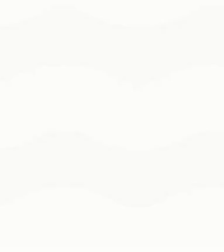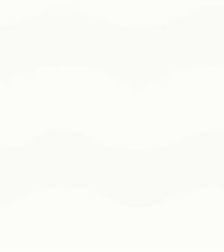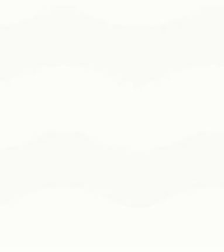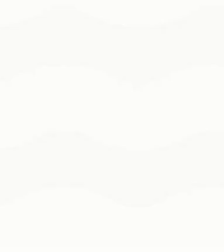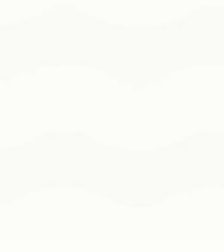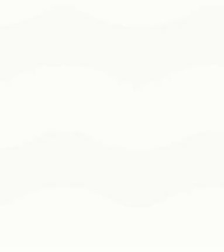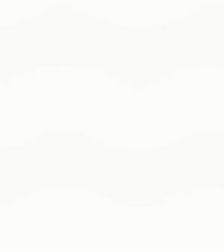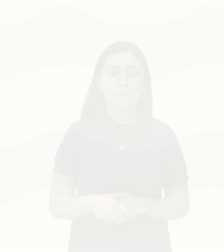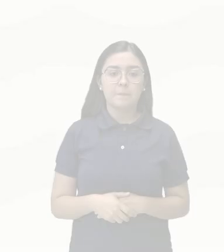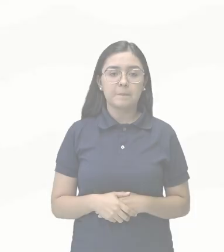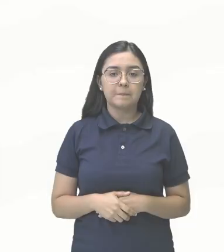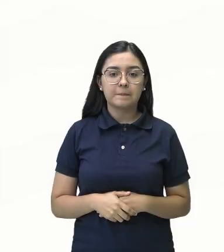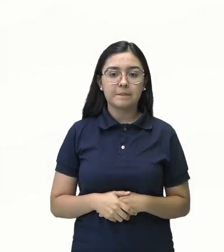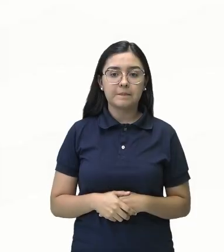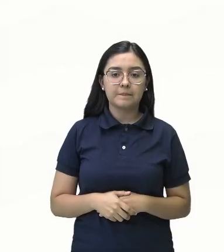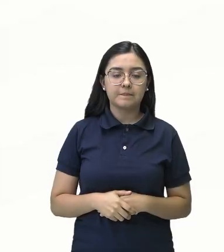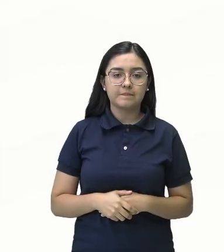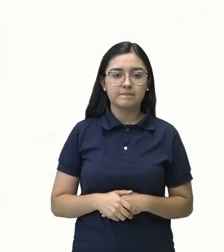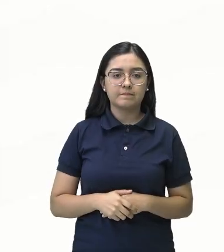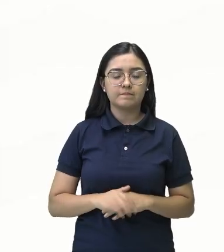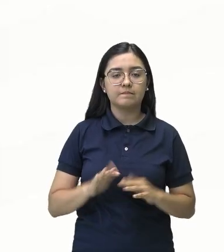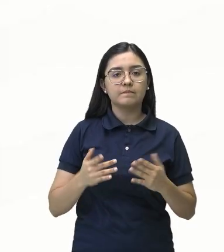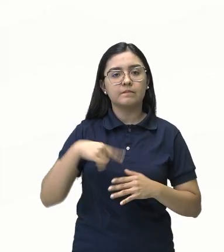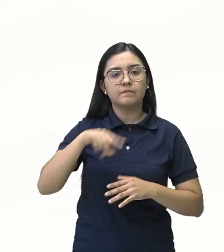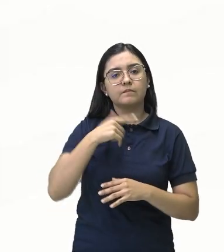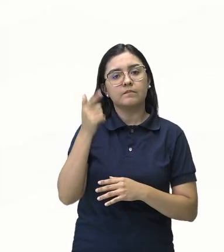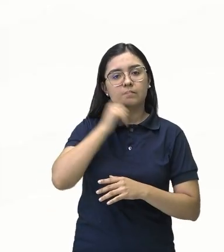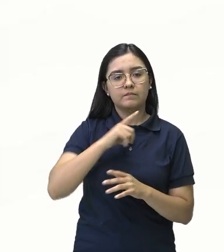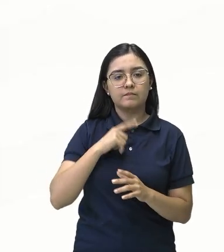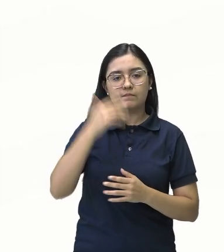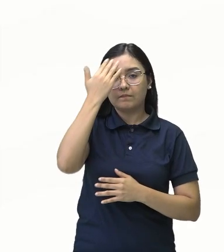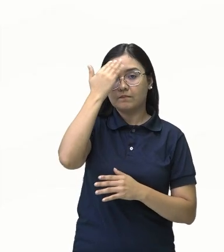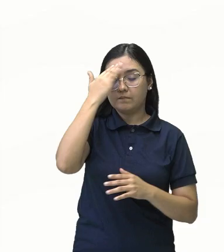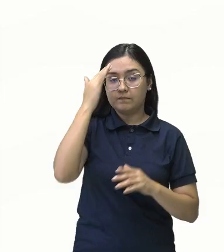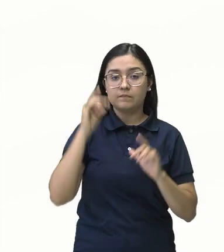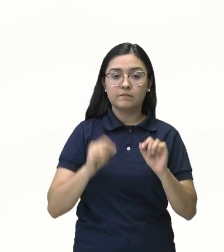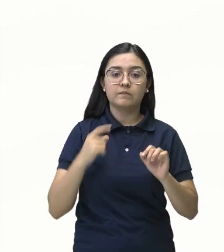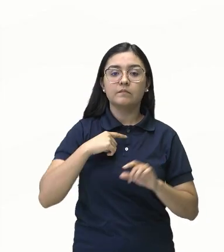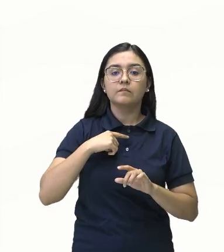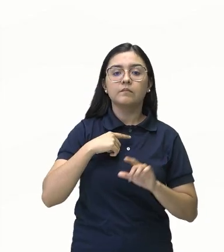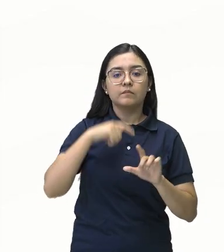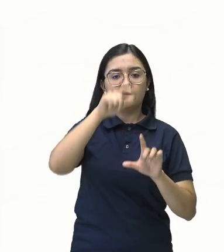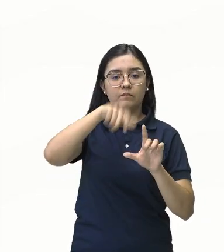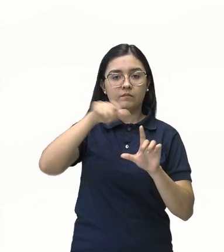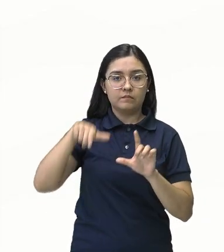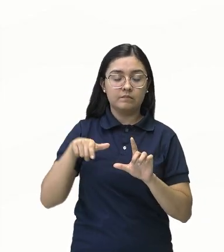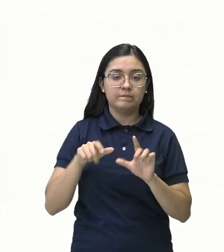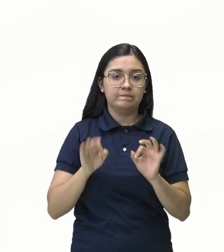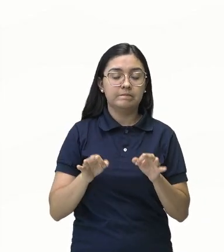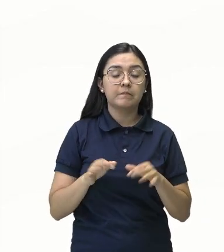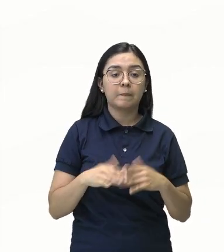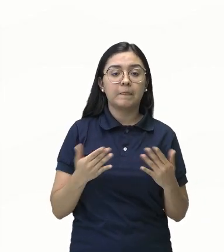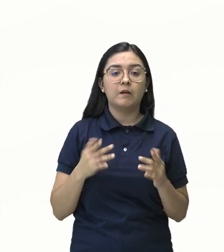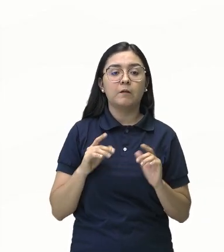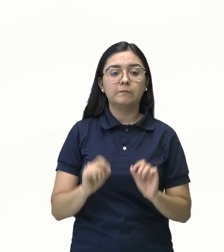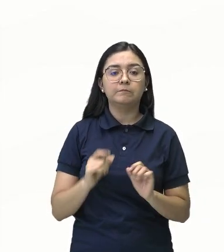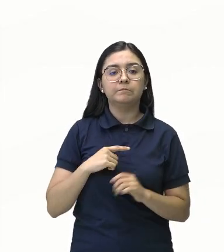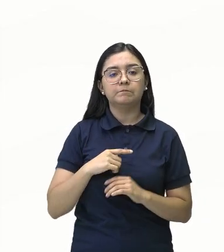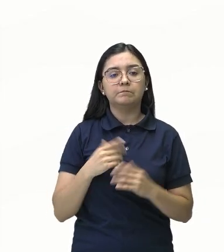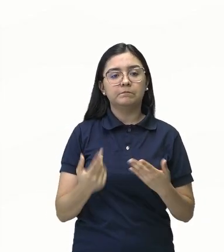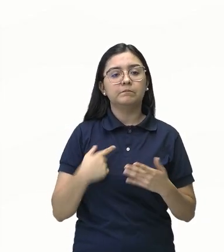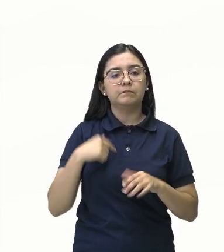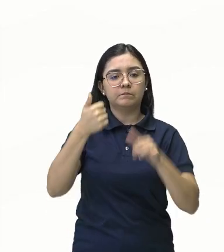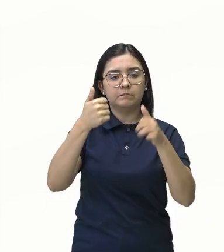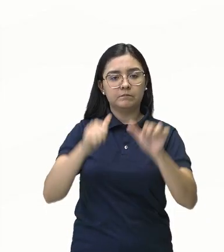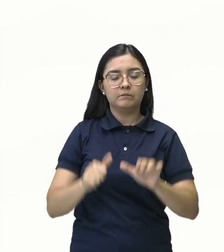aqui de um gráfico de coluna, né, na forma vertical, Ok? Então, visto o